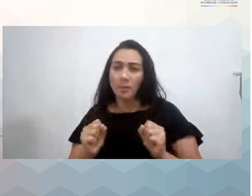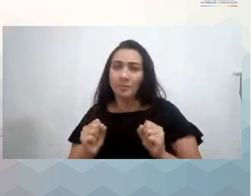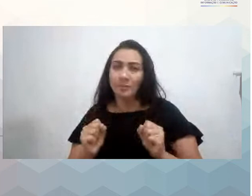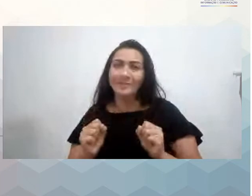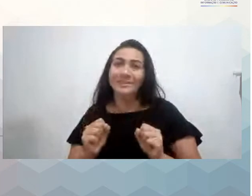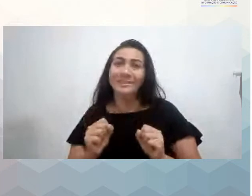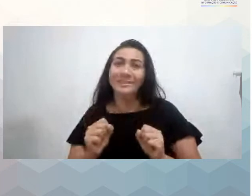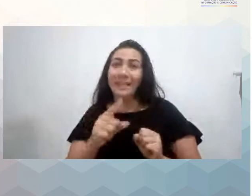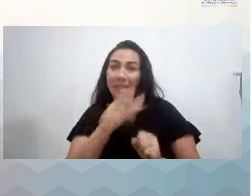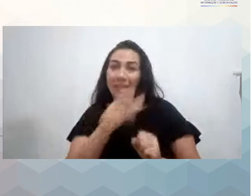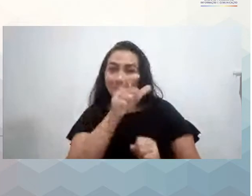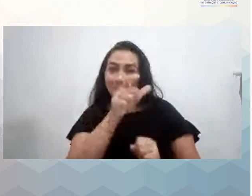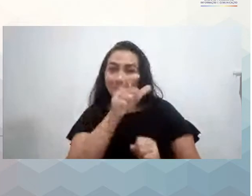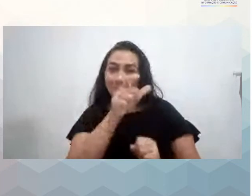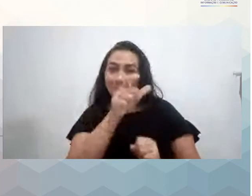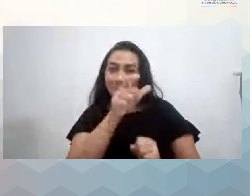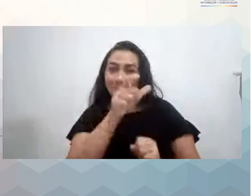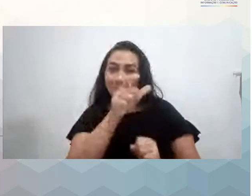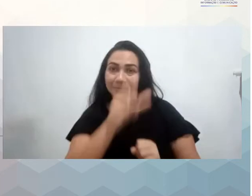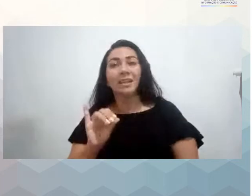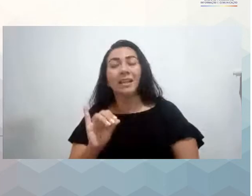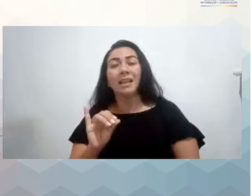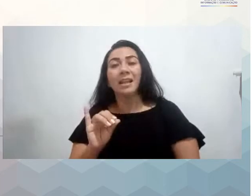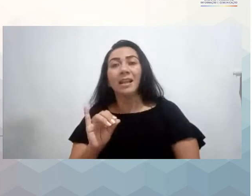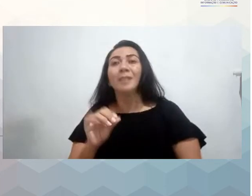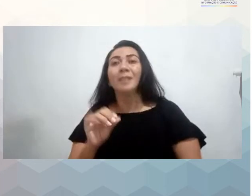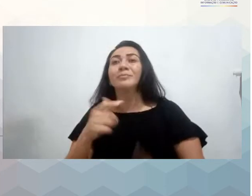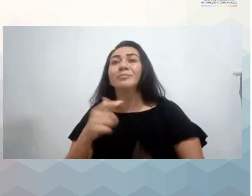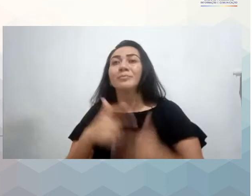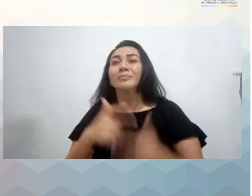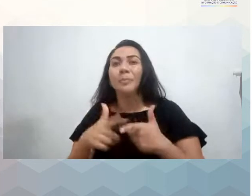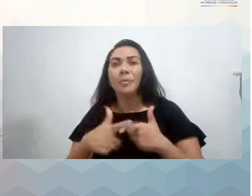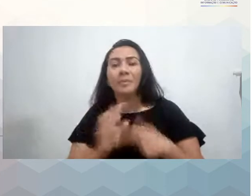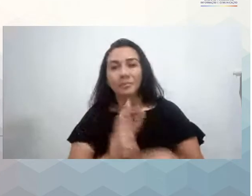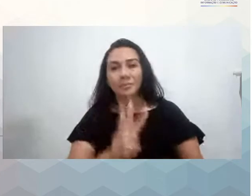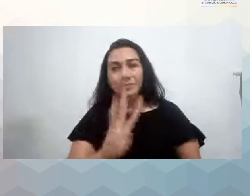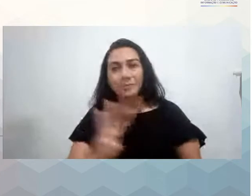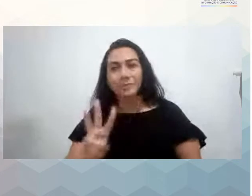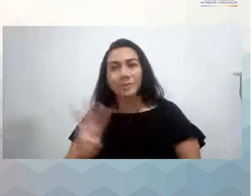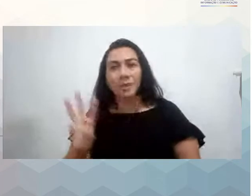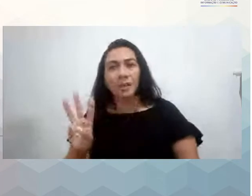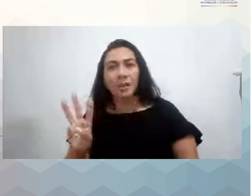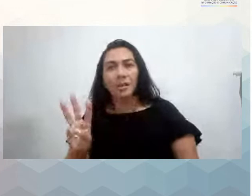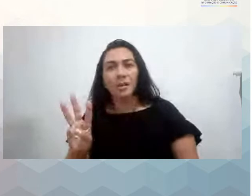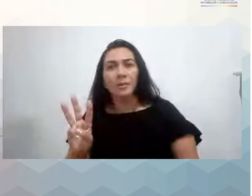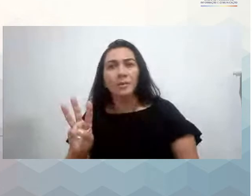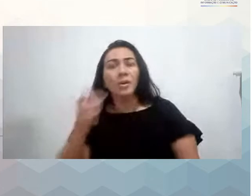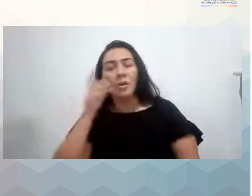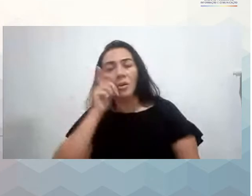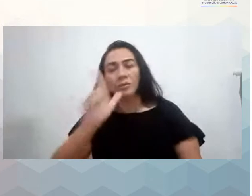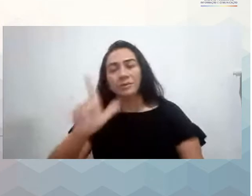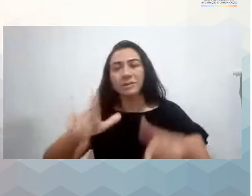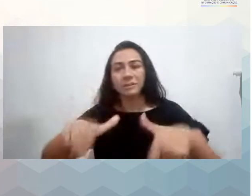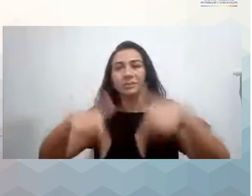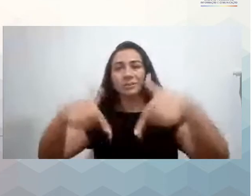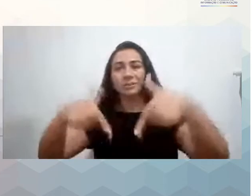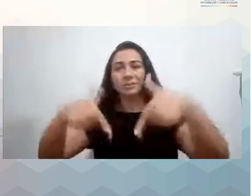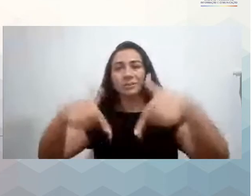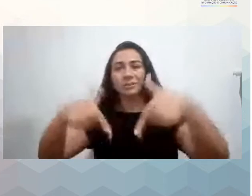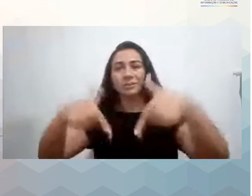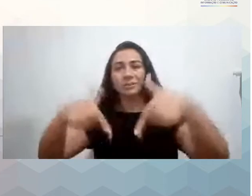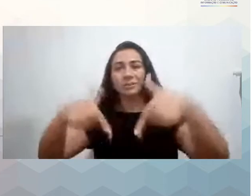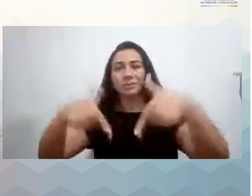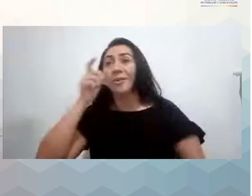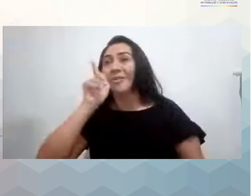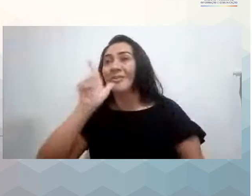cliquei e automaticamente ele me levou para a plataforma Geralzona para que eu faça o login